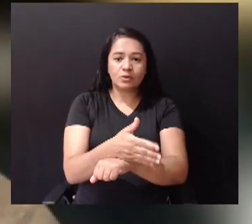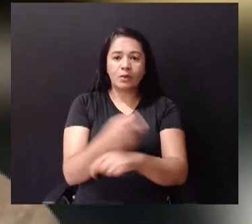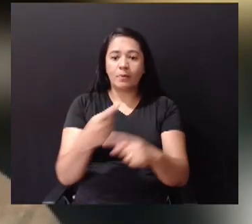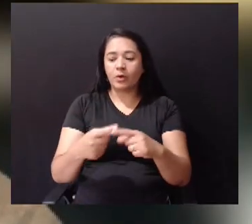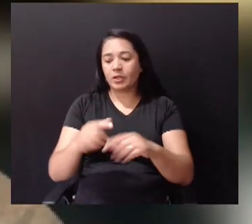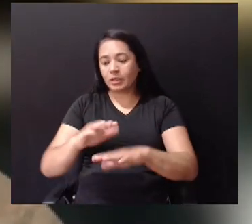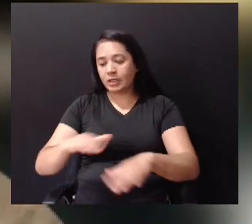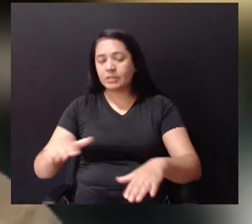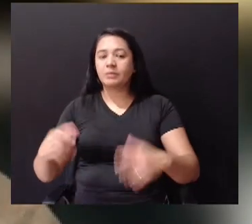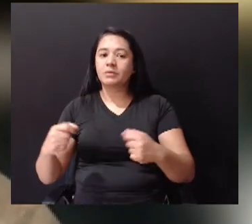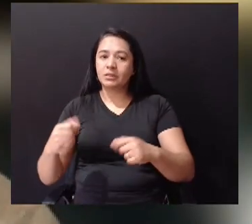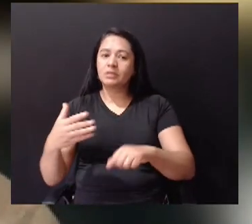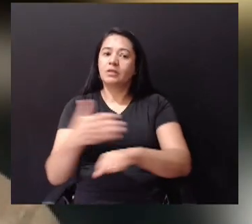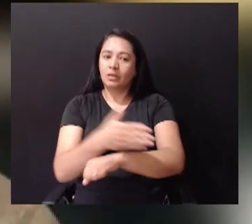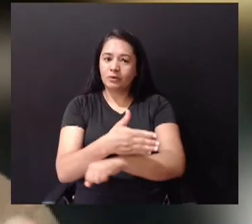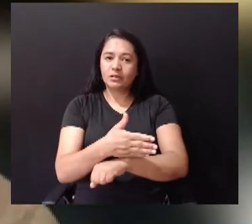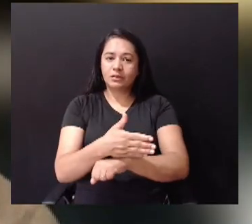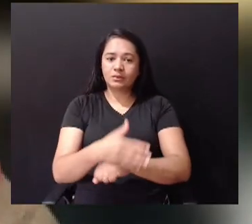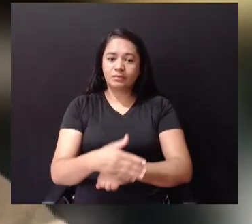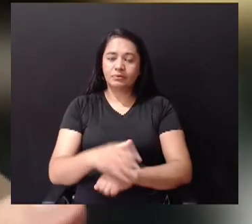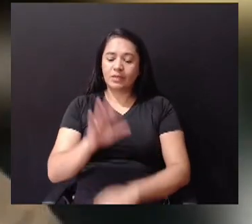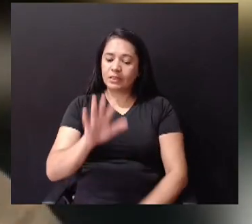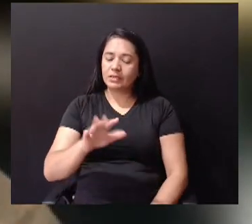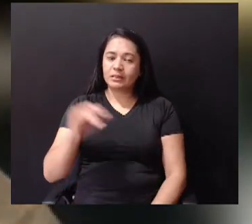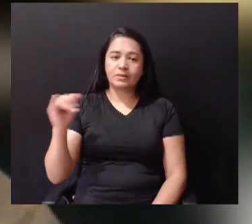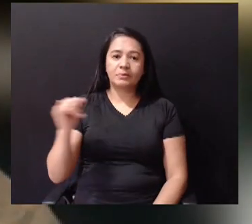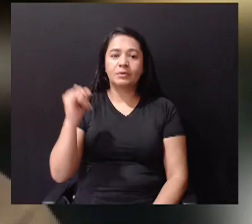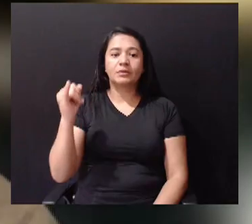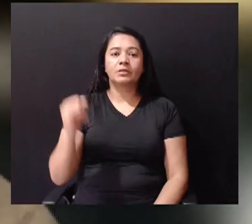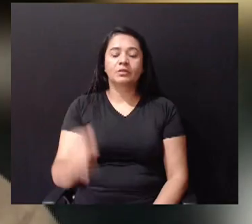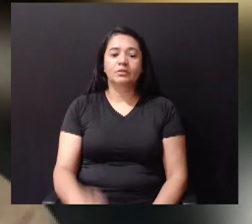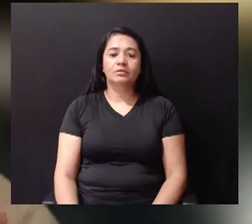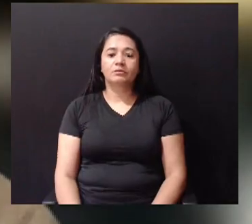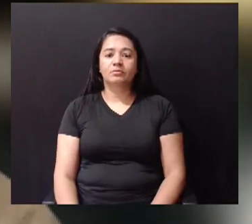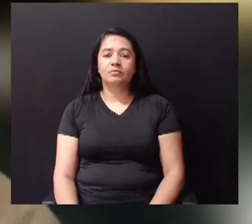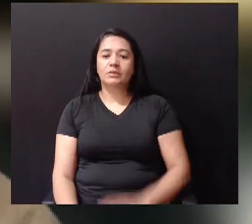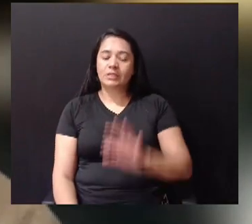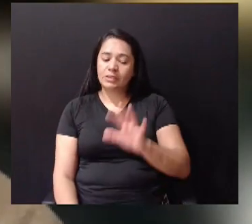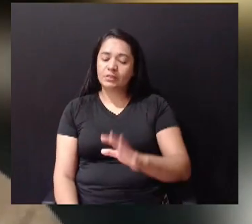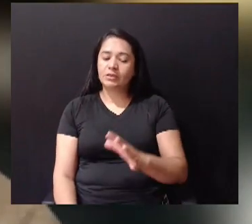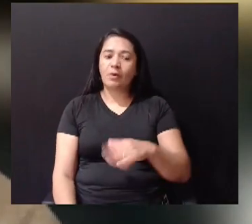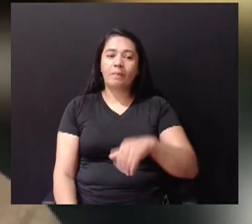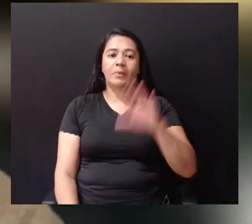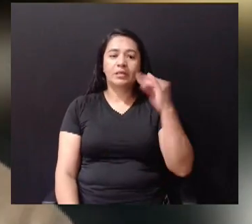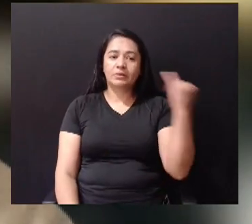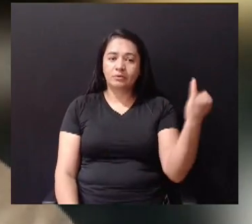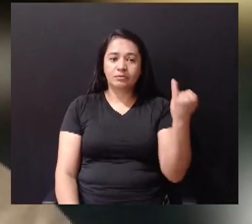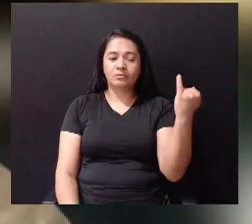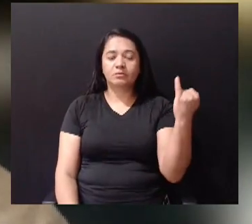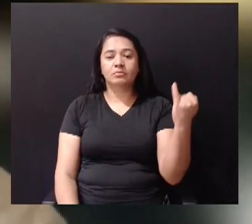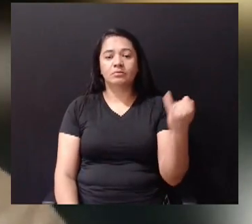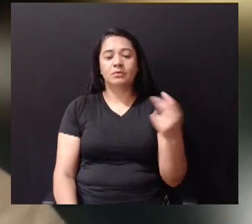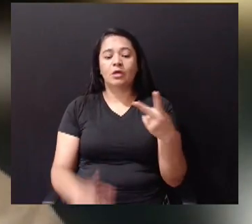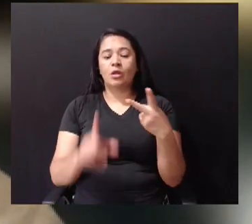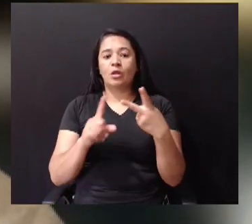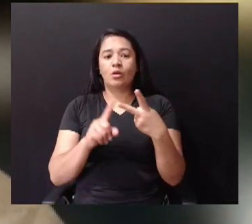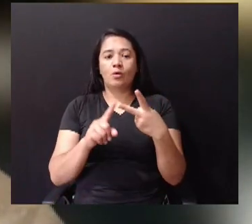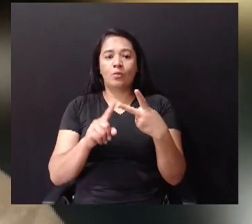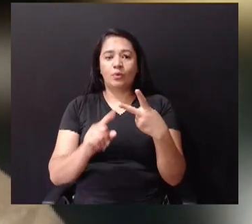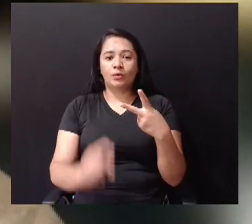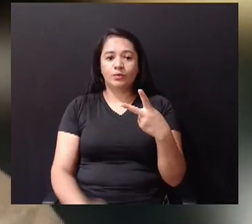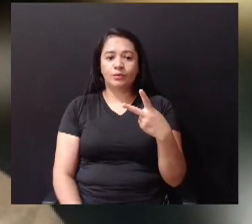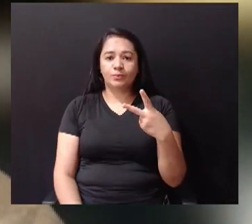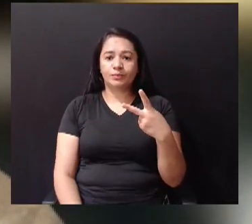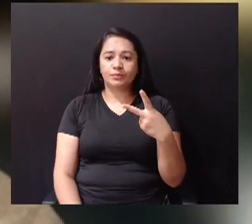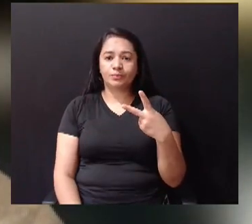disso. Acho que esse é um ponto importante, eu acho que esse que é o que chama a atenção demais. A segunda questão que eu